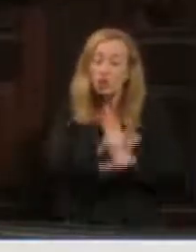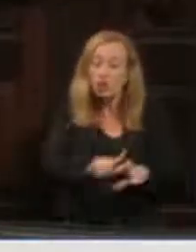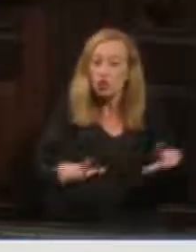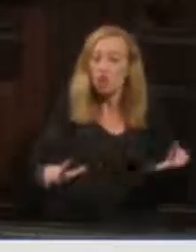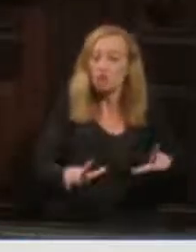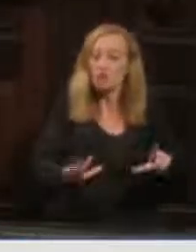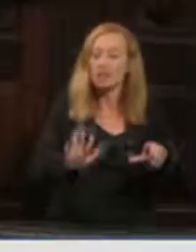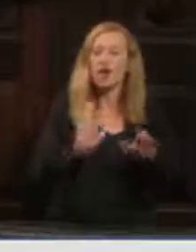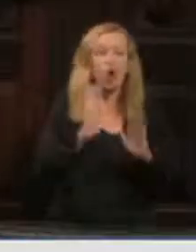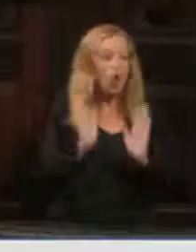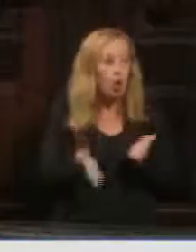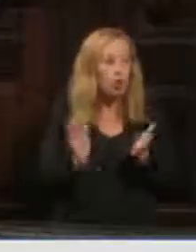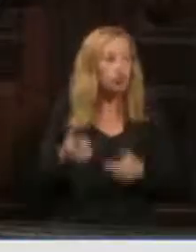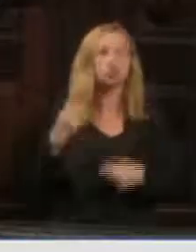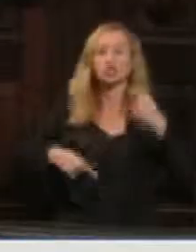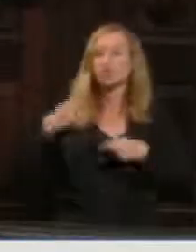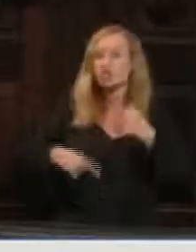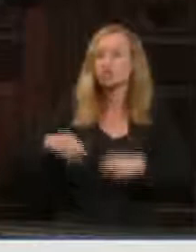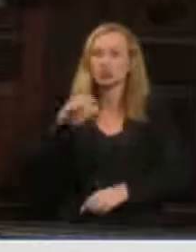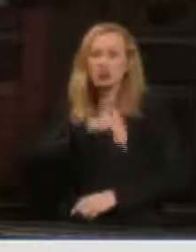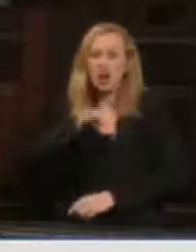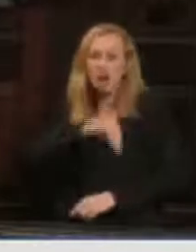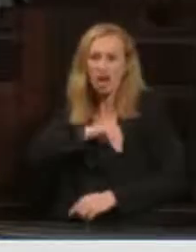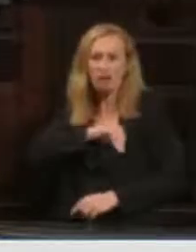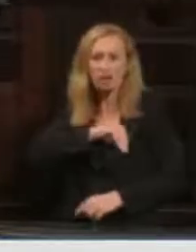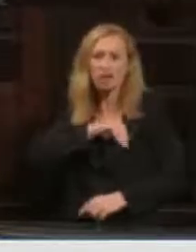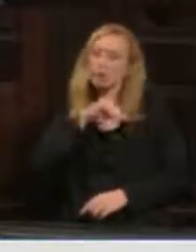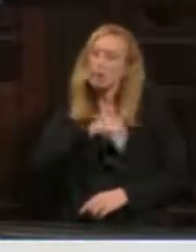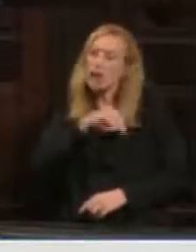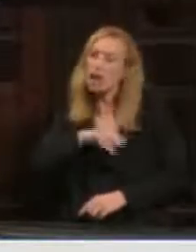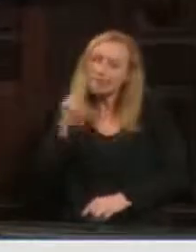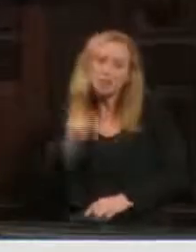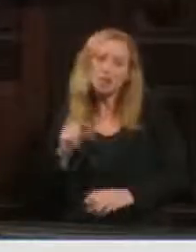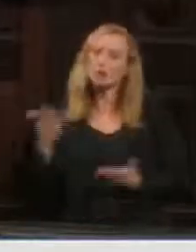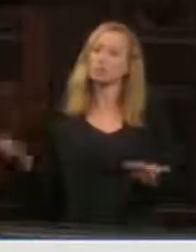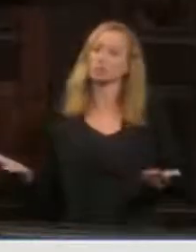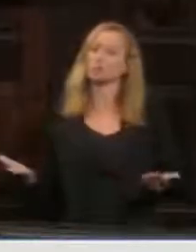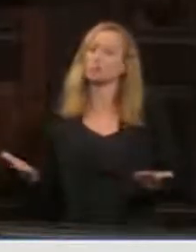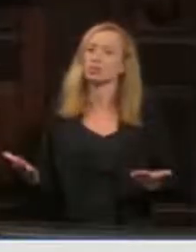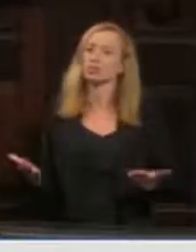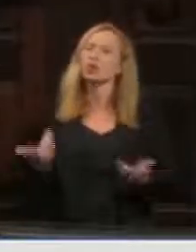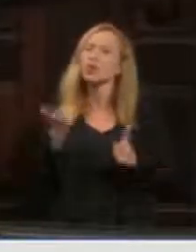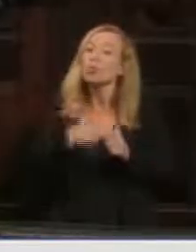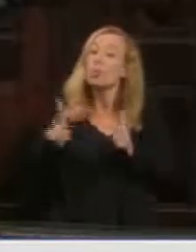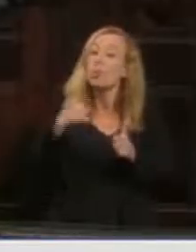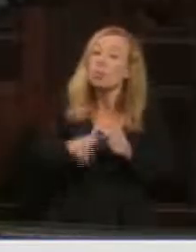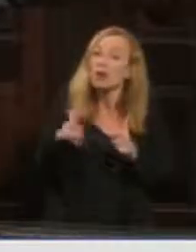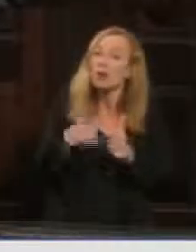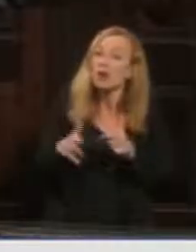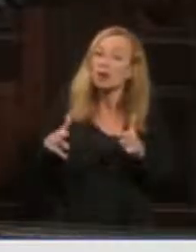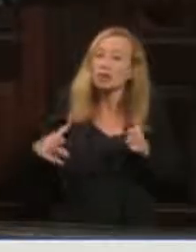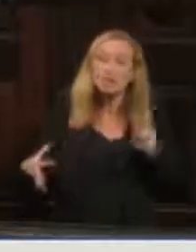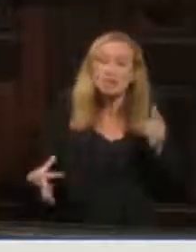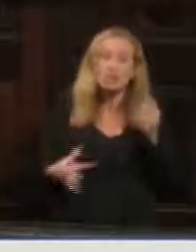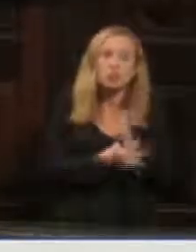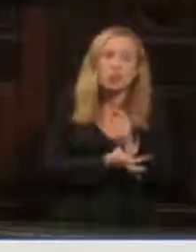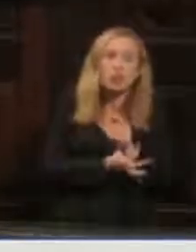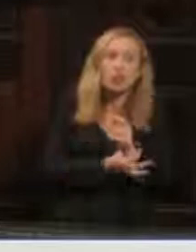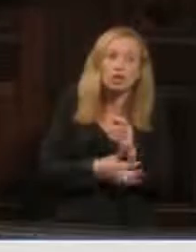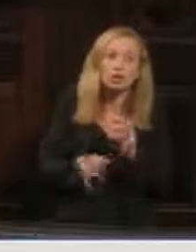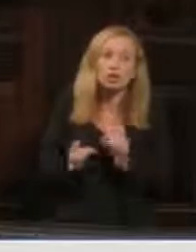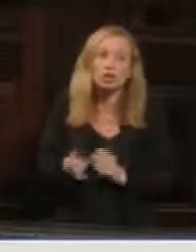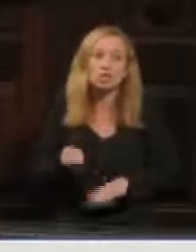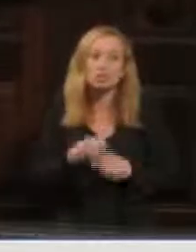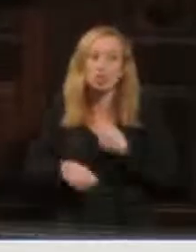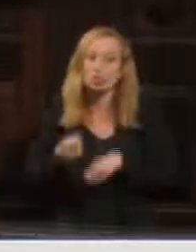do salário. O salário é de menos. O salário é de menos. O problema é a insegurança no comércio. Ninguém